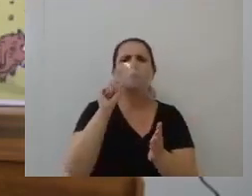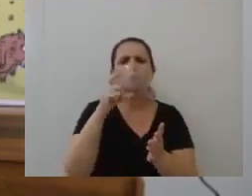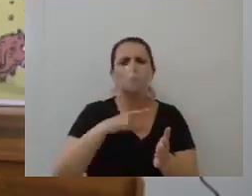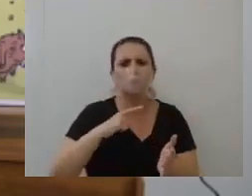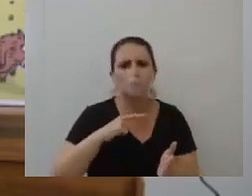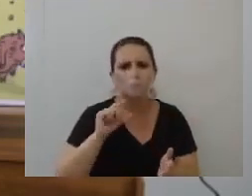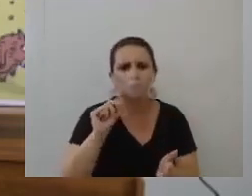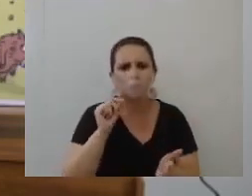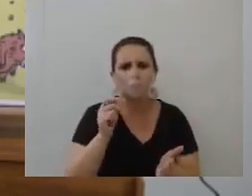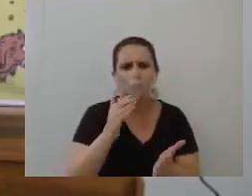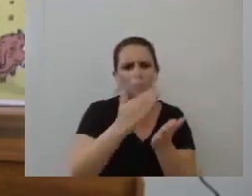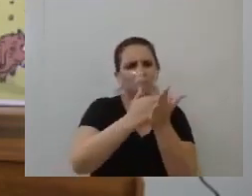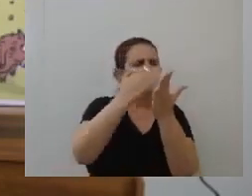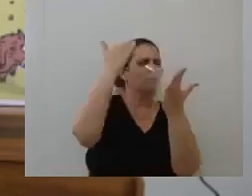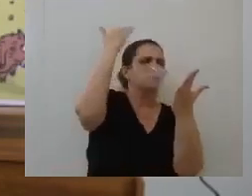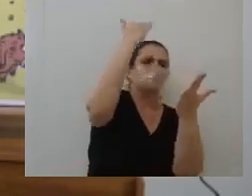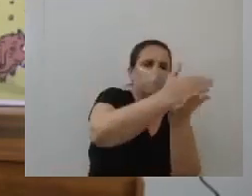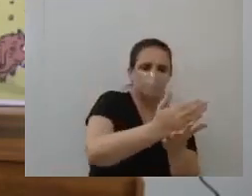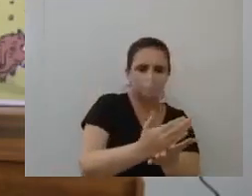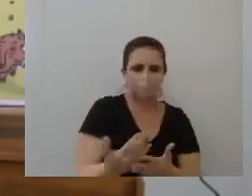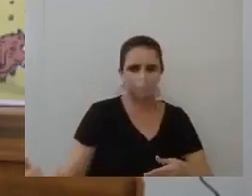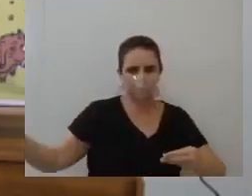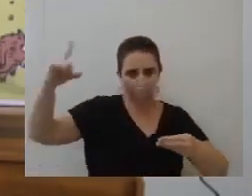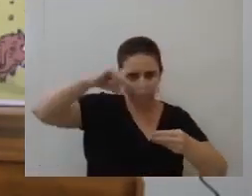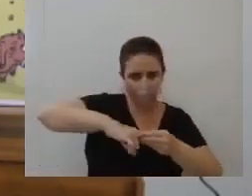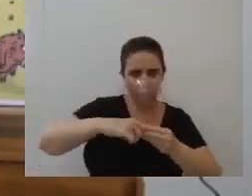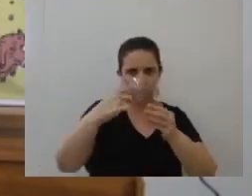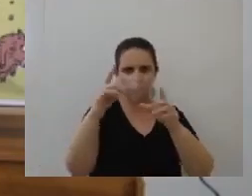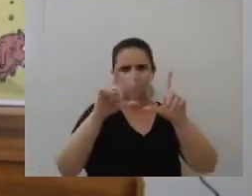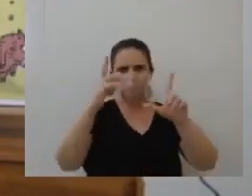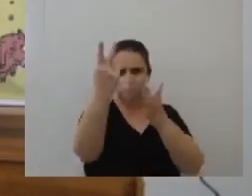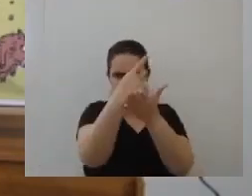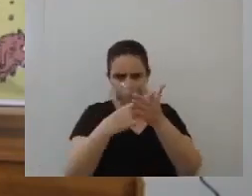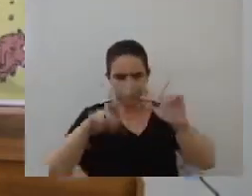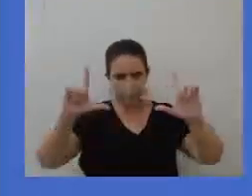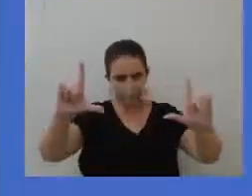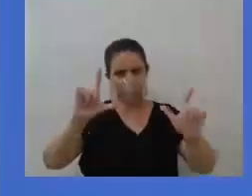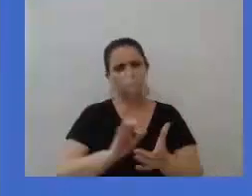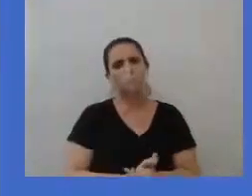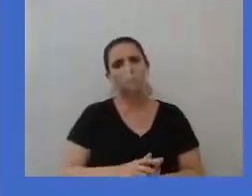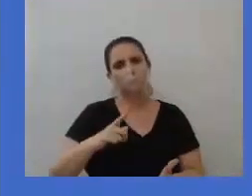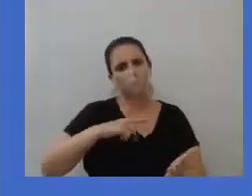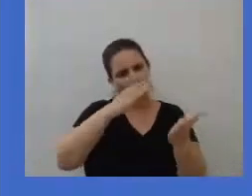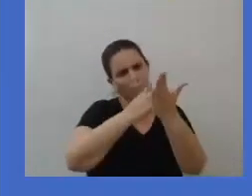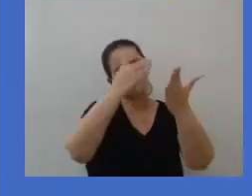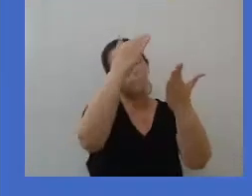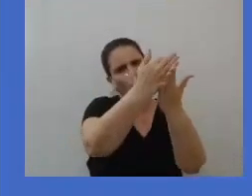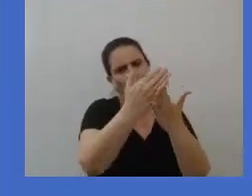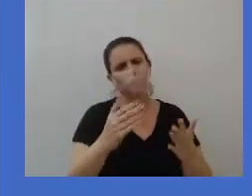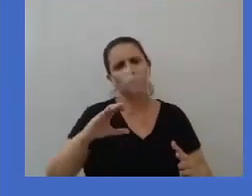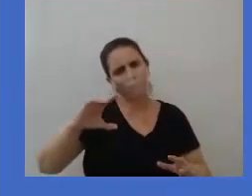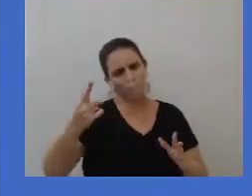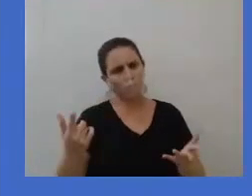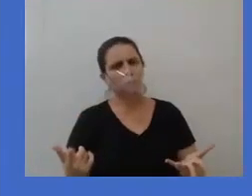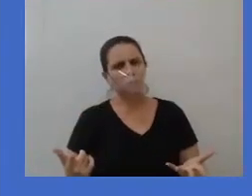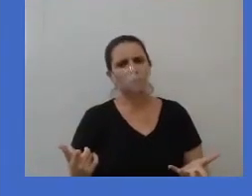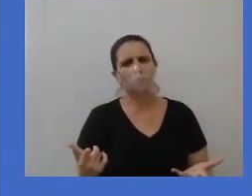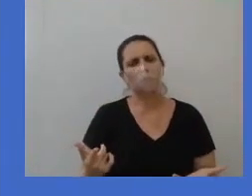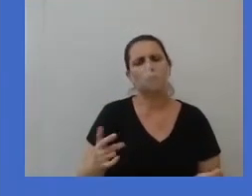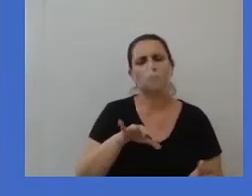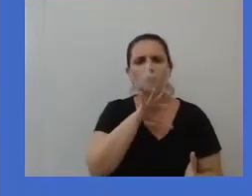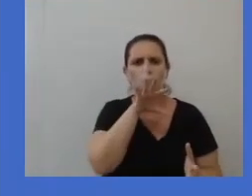é marcada pelos traços exagerados. Voltando aqui à figura, nós temos exagero. É claro que